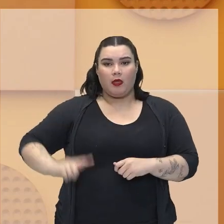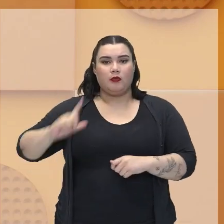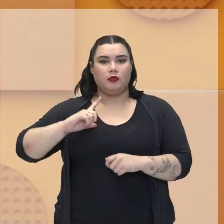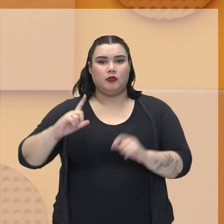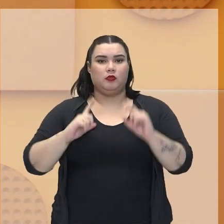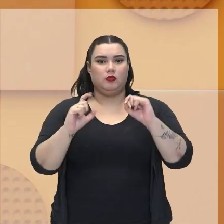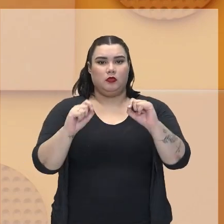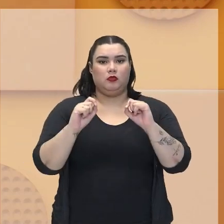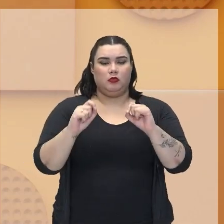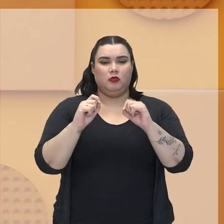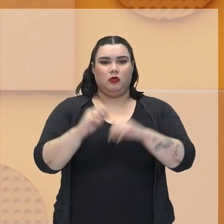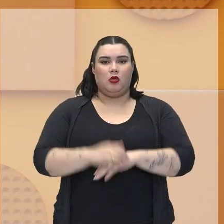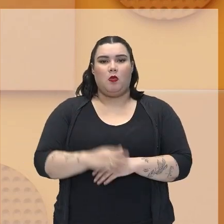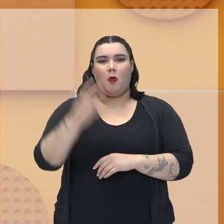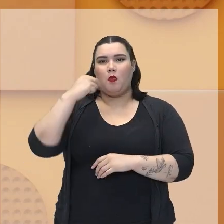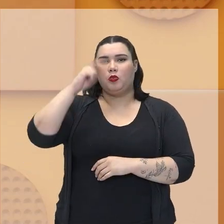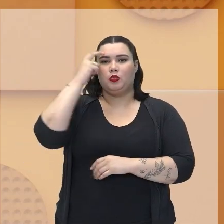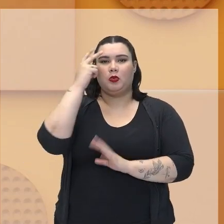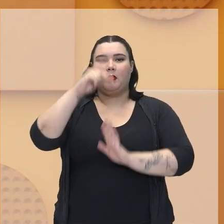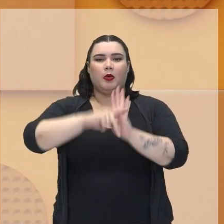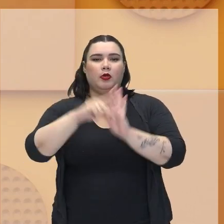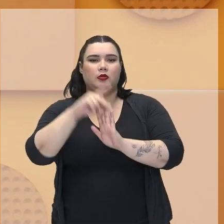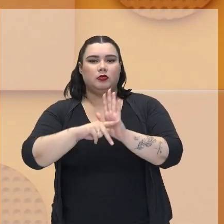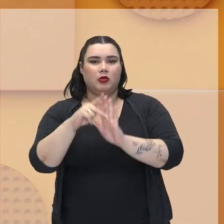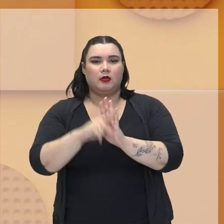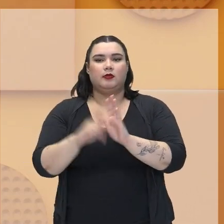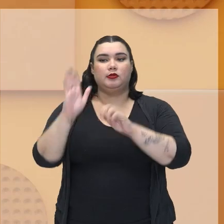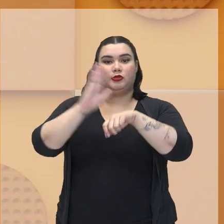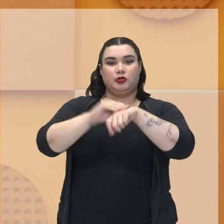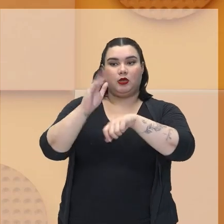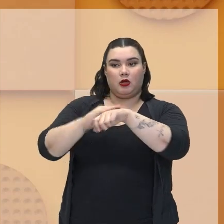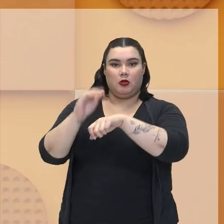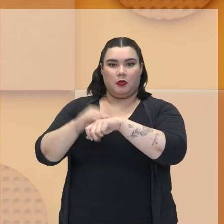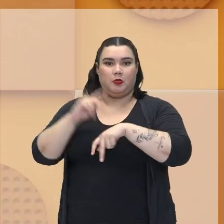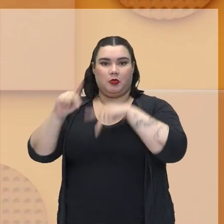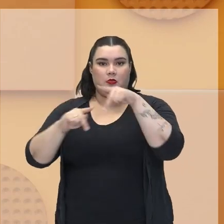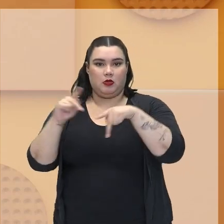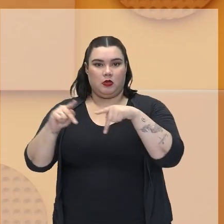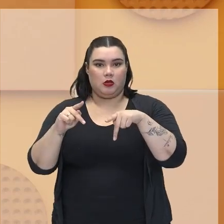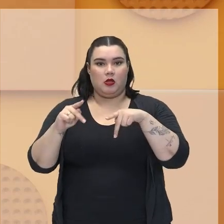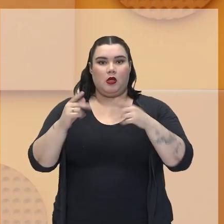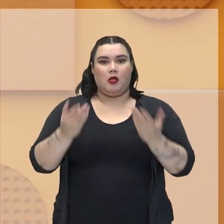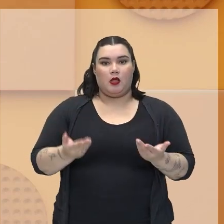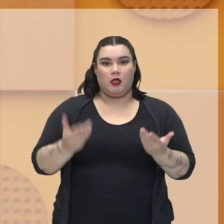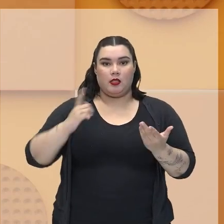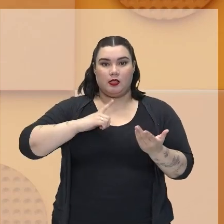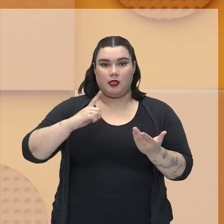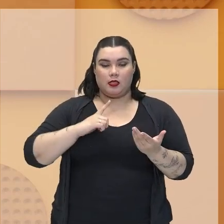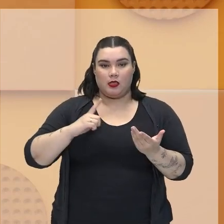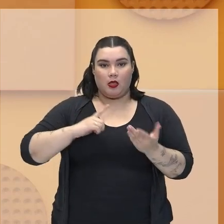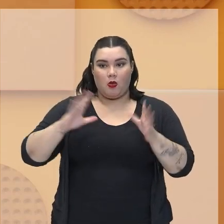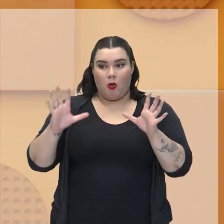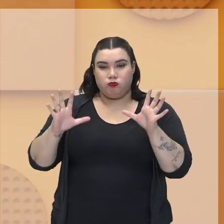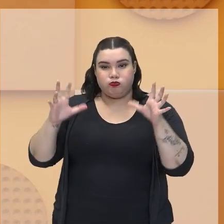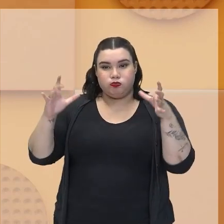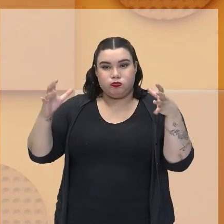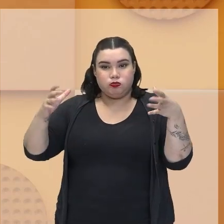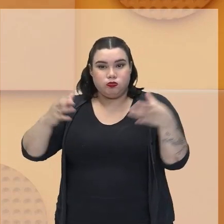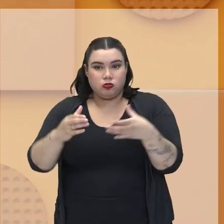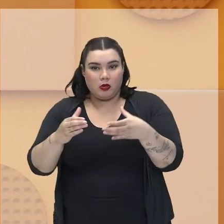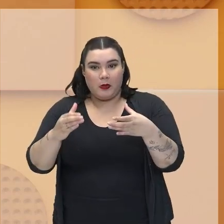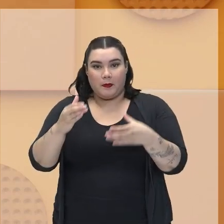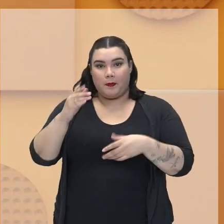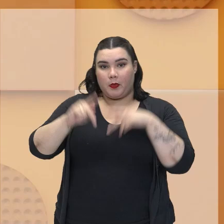algumas programações culturais, atraía a população e quando havia uma aglomeração